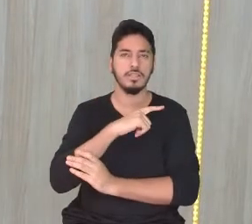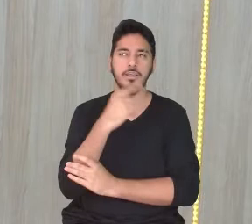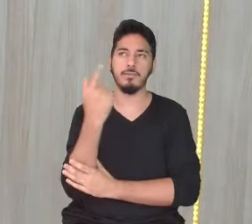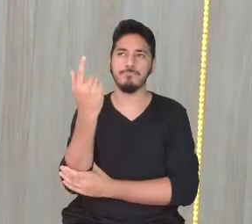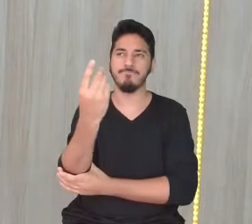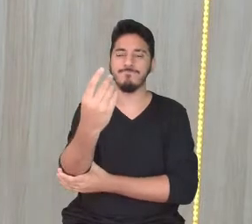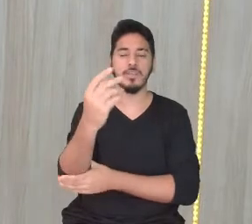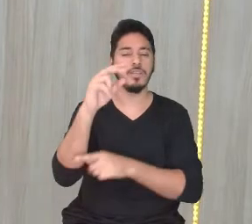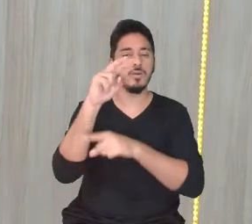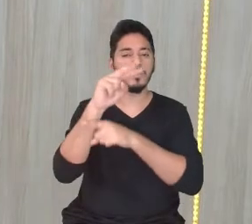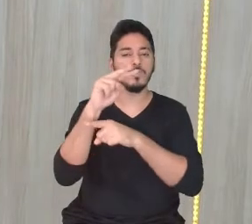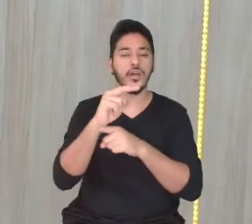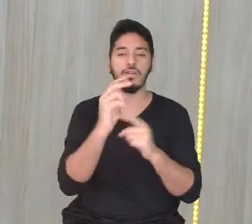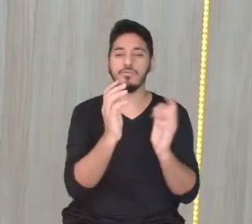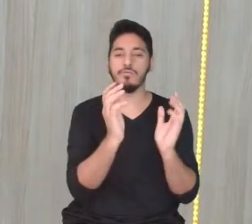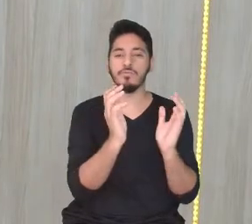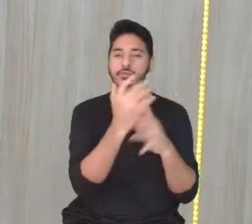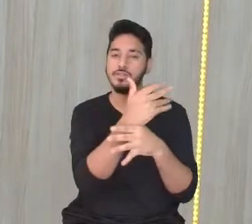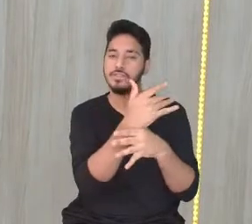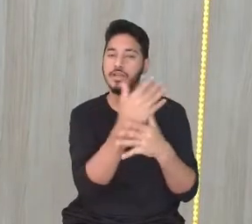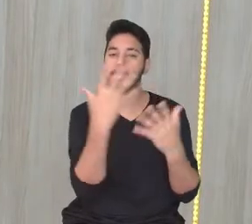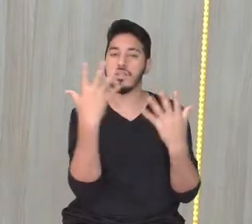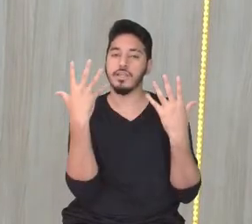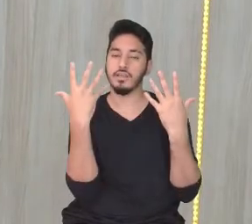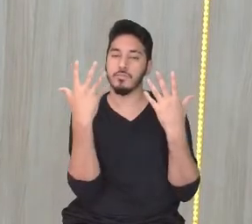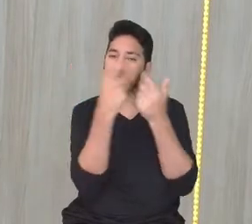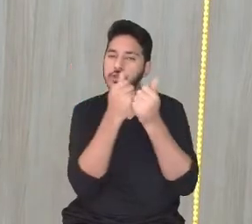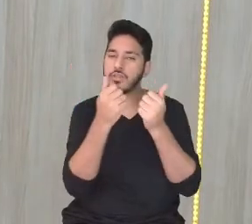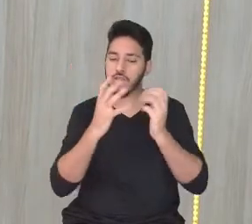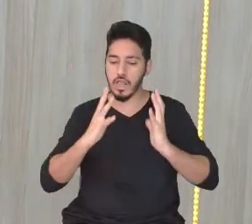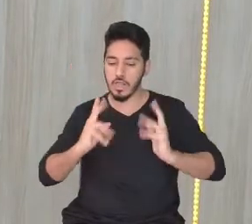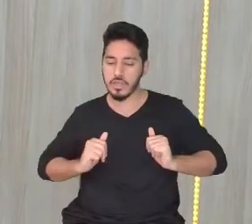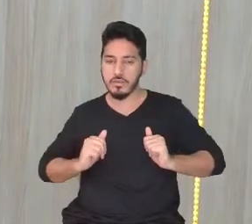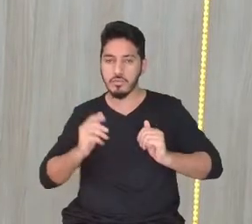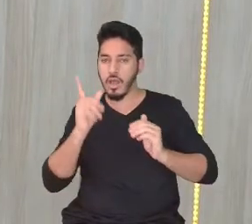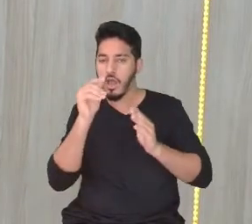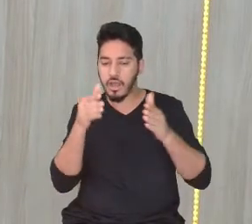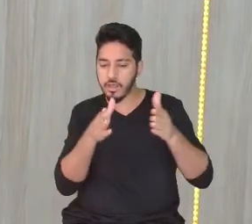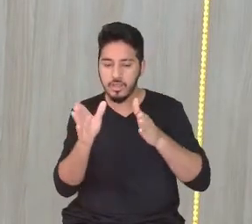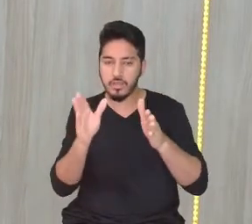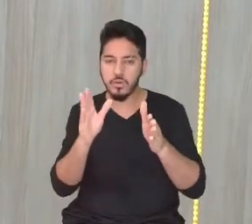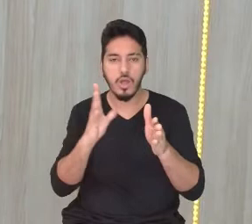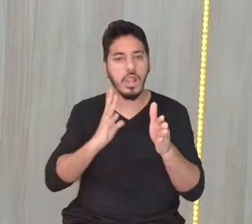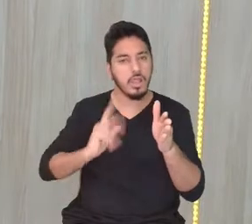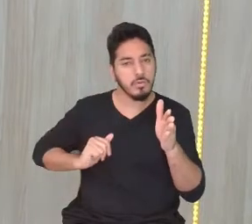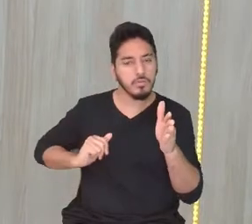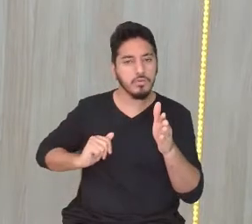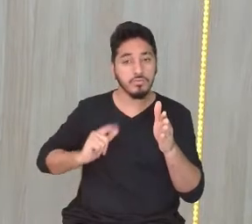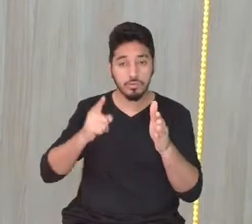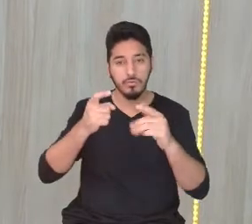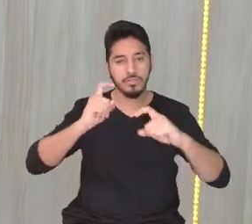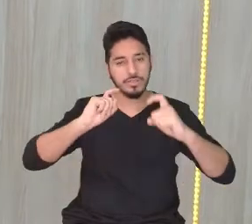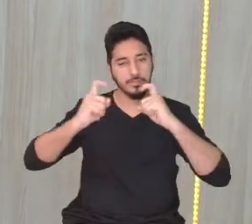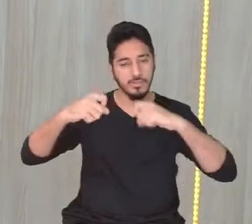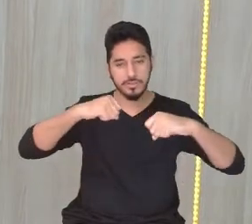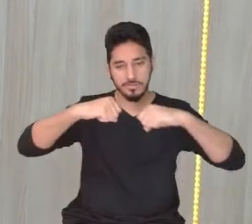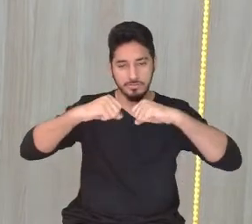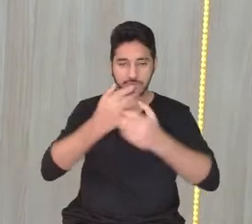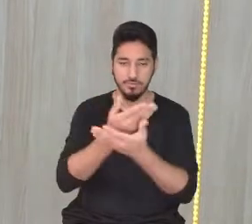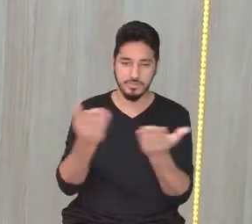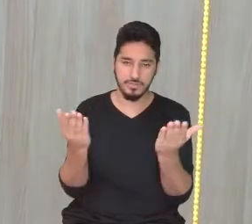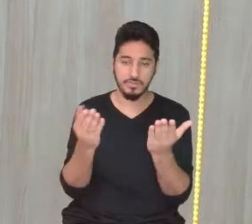em preservar uma cidade limpa, preservar os rios limpos. Então, reflitam, debatam entre vocês,